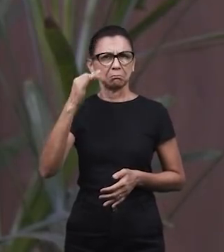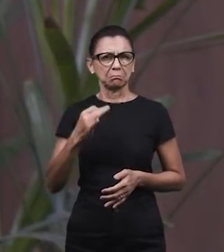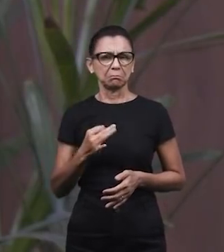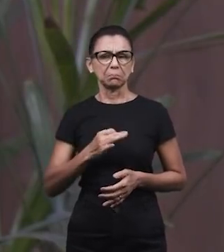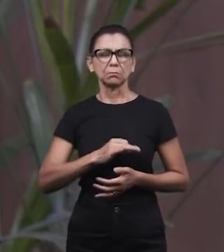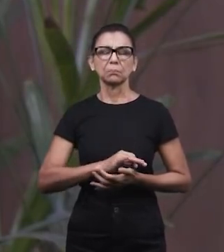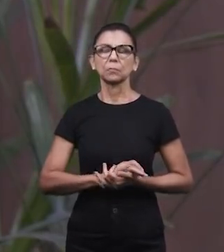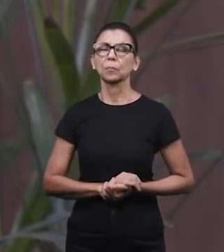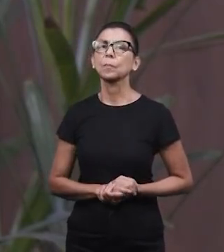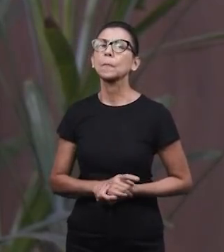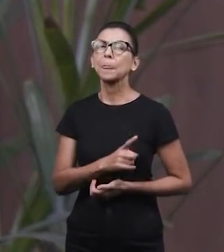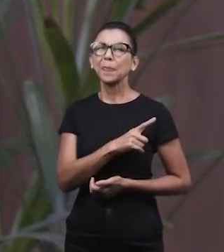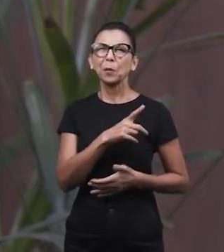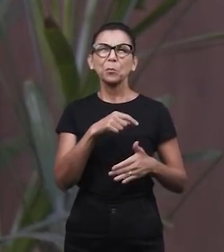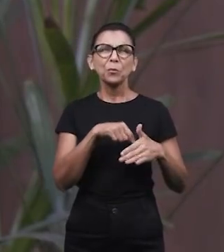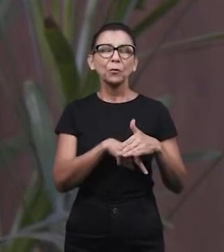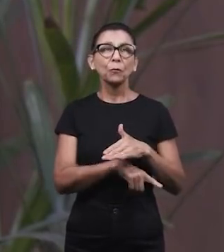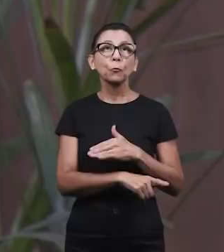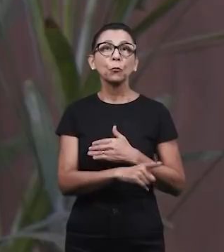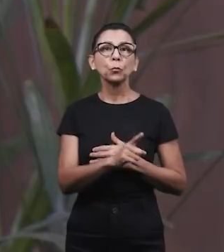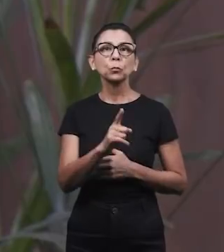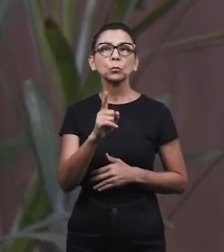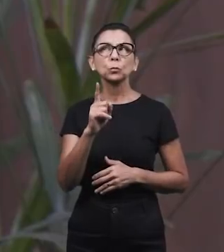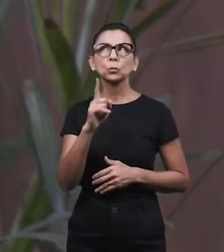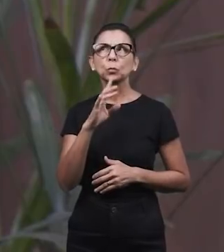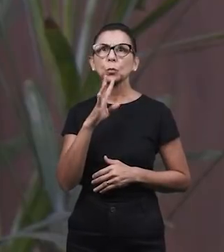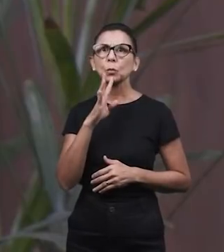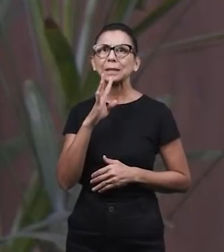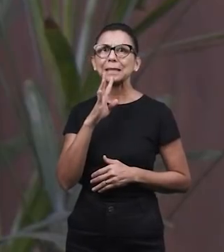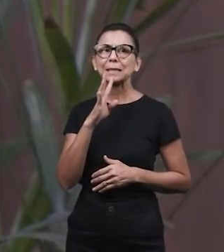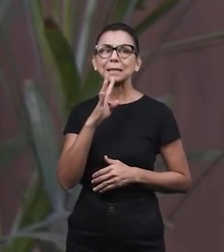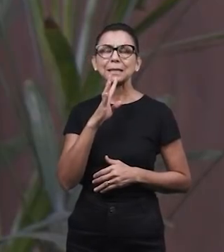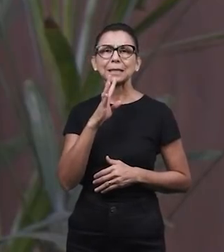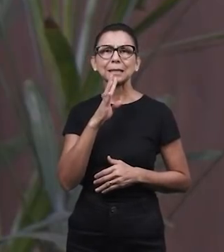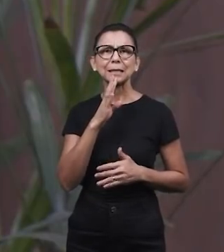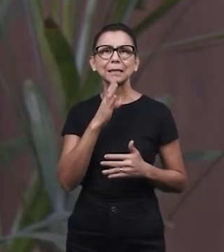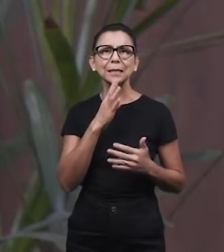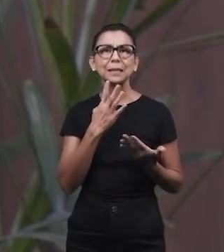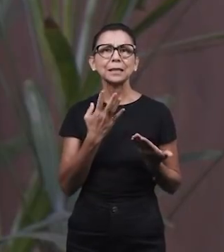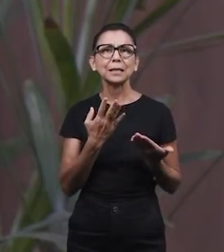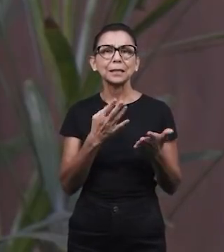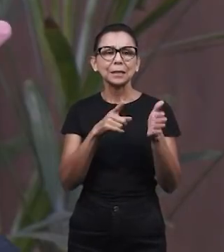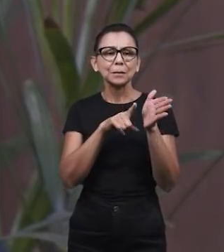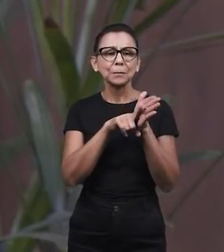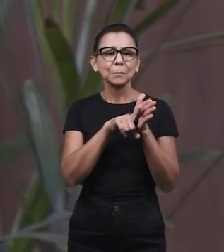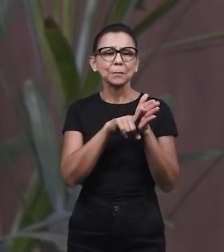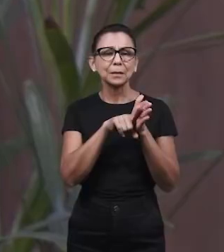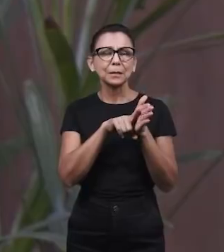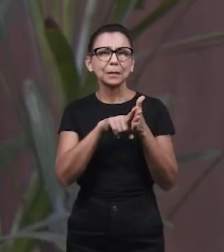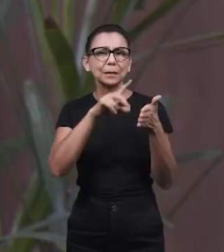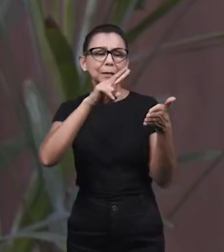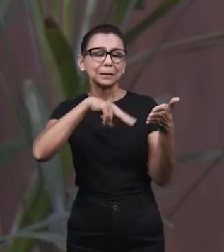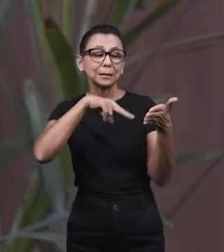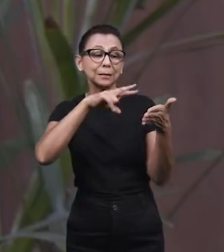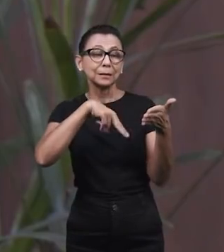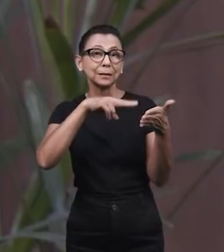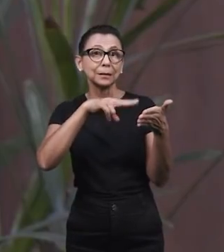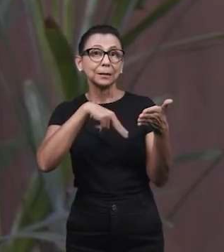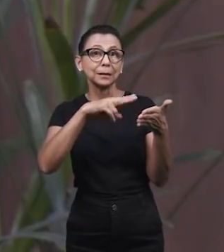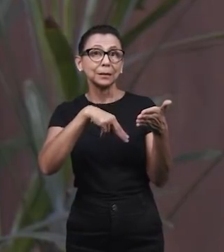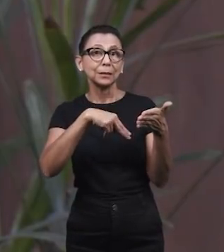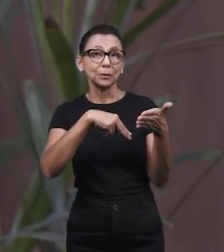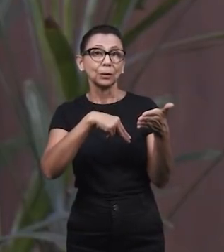portanto, eram extremamente conhecedores daquilo que eles examinavam. A expressão que o Senhor Jesus usou foi esta, né? Examinais